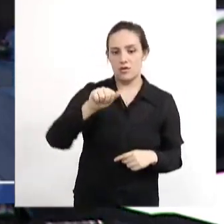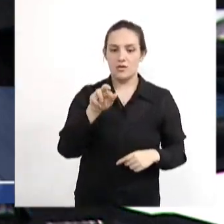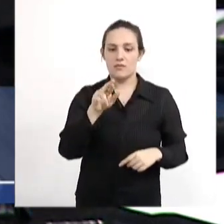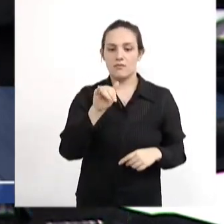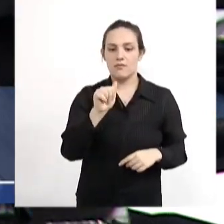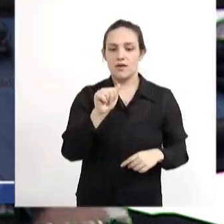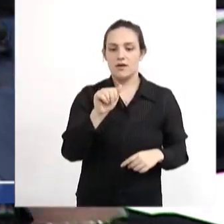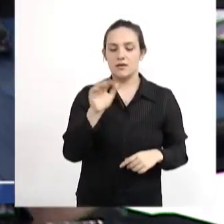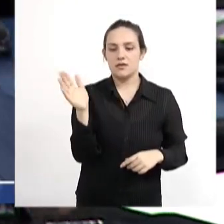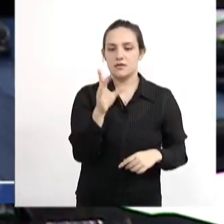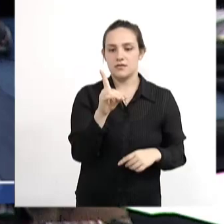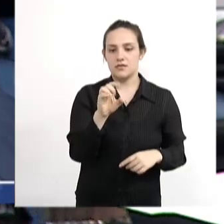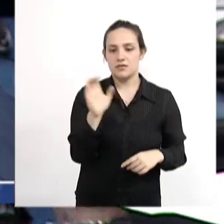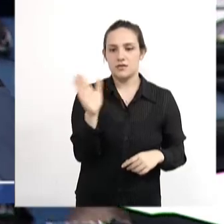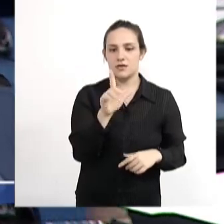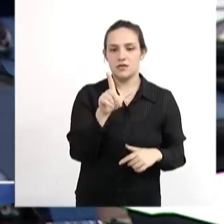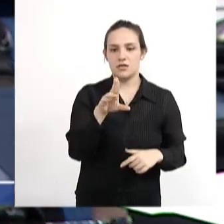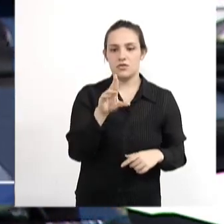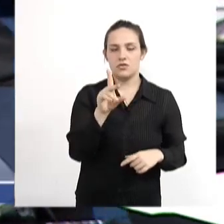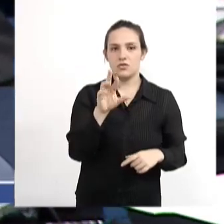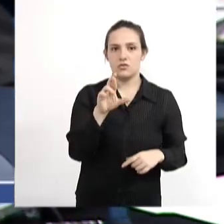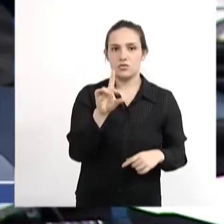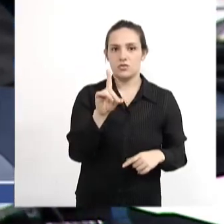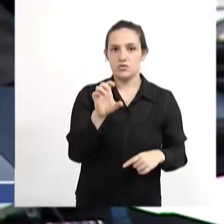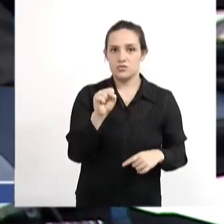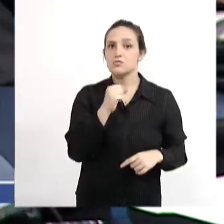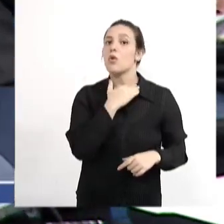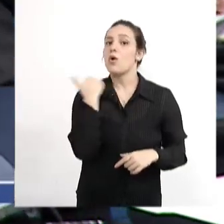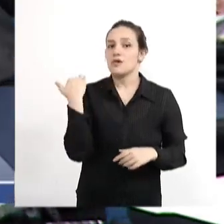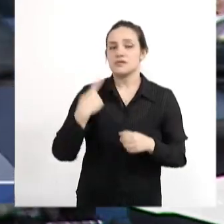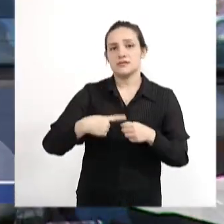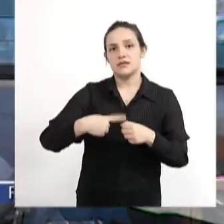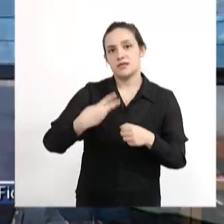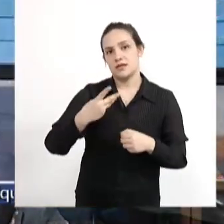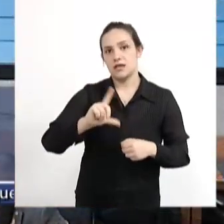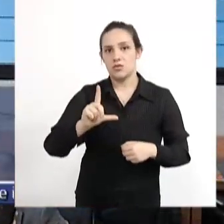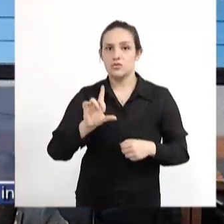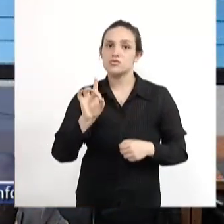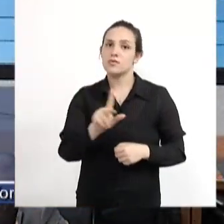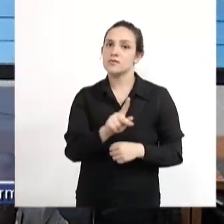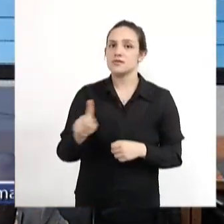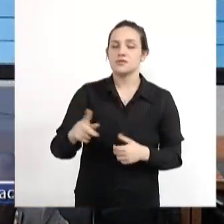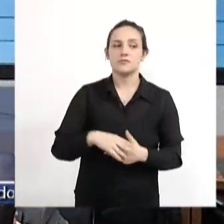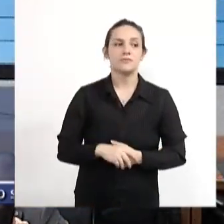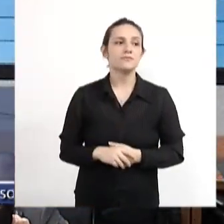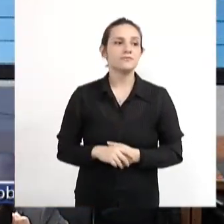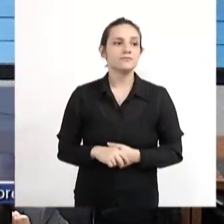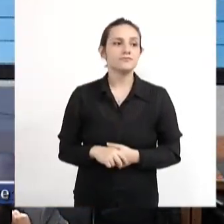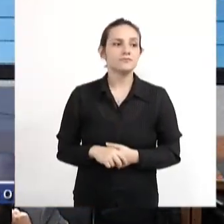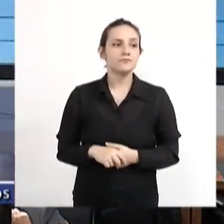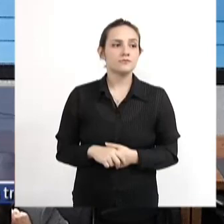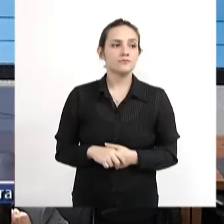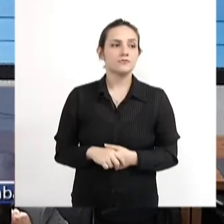ocorrido no dia 4 de fevereiro deste ano, na cidade de Três Lagoas. É só, senhor presidente.